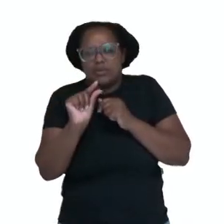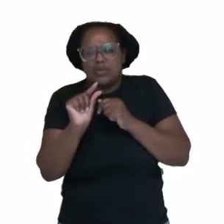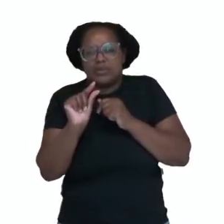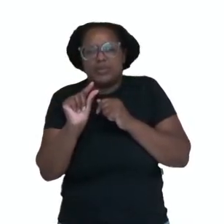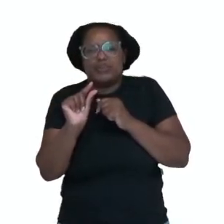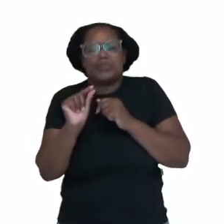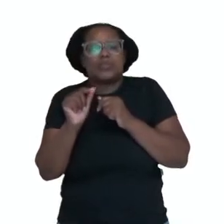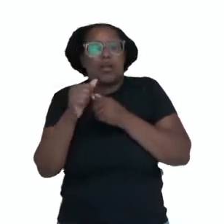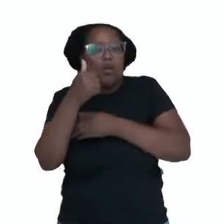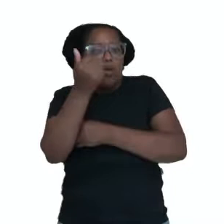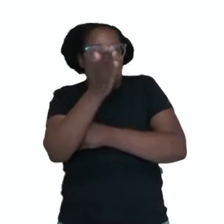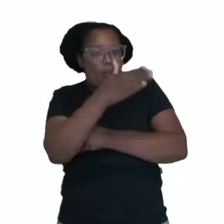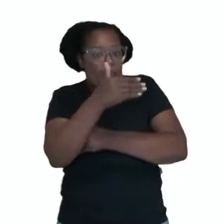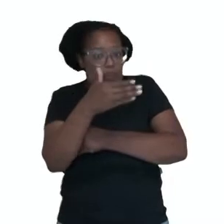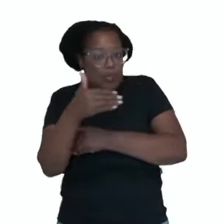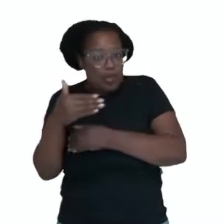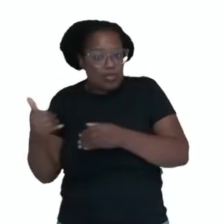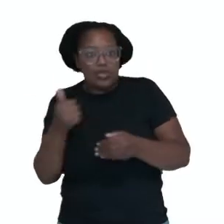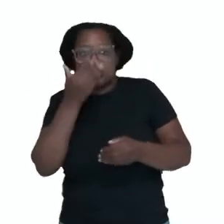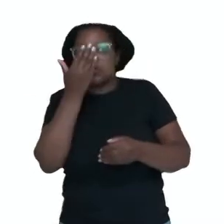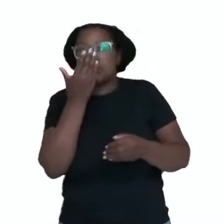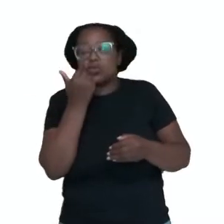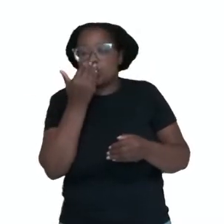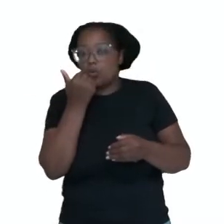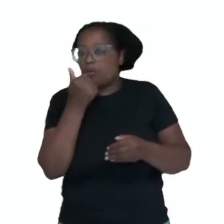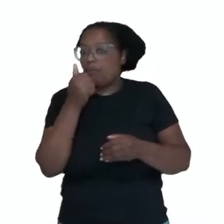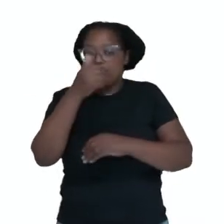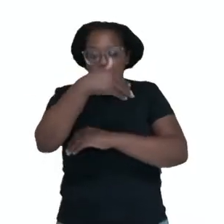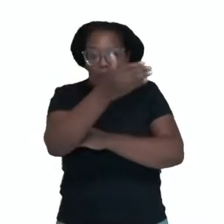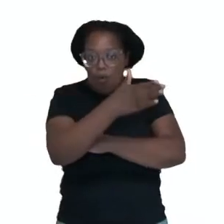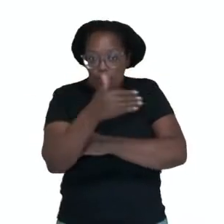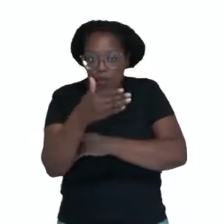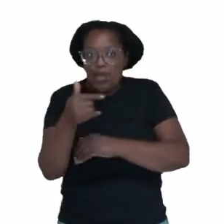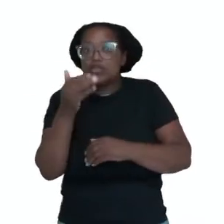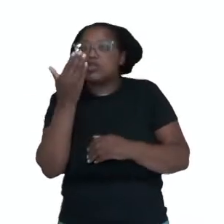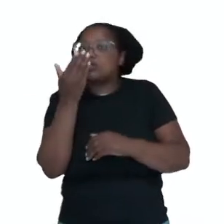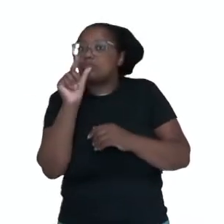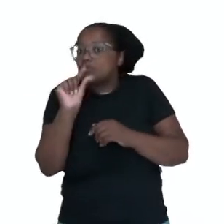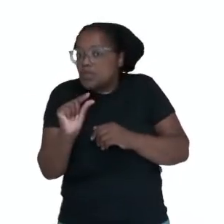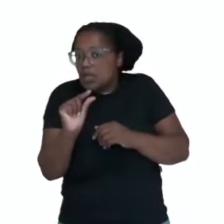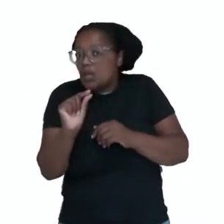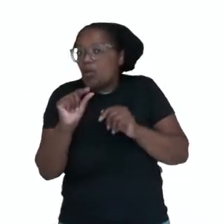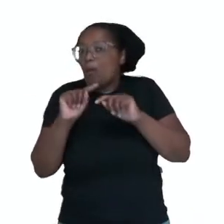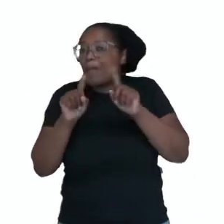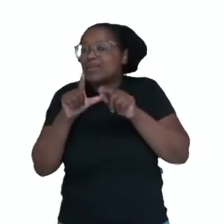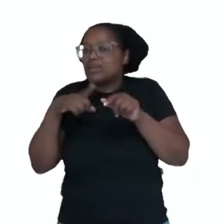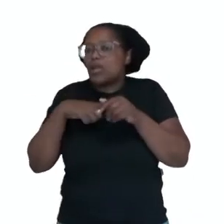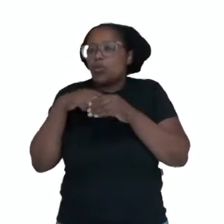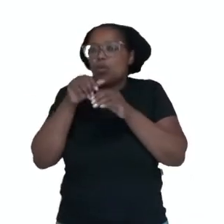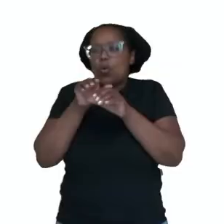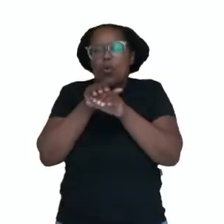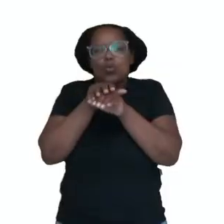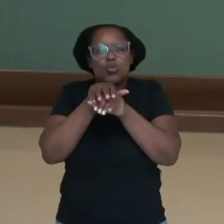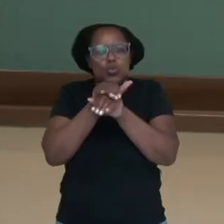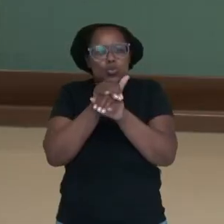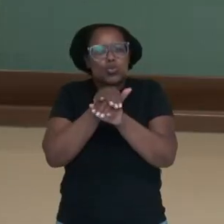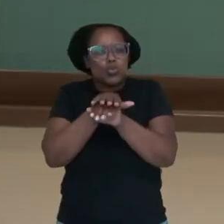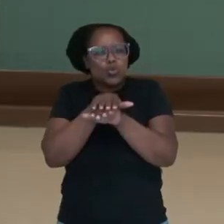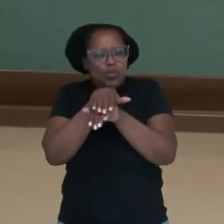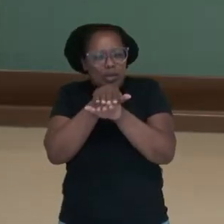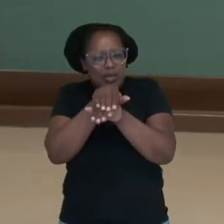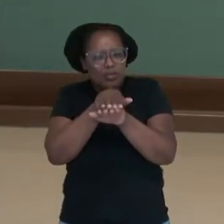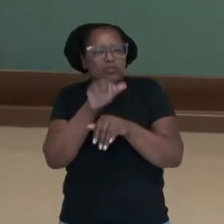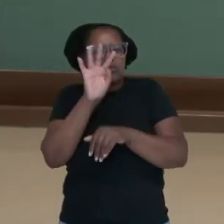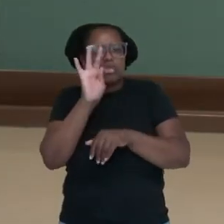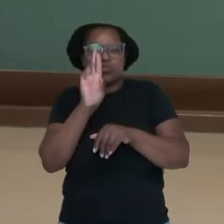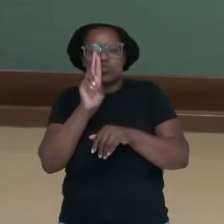Um peixe come esses seres, é um peixe pequeno. Olha lá o tubarão, nhaque, come o peixe menor. Então